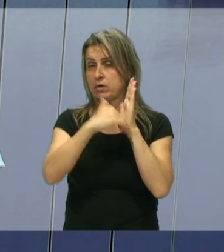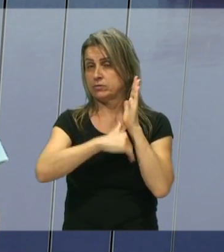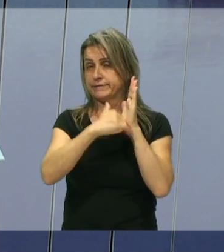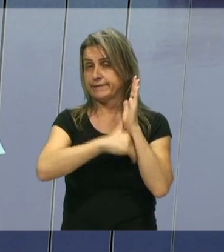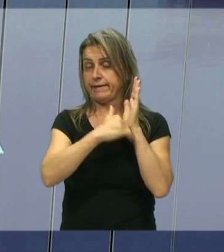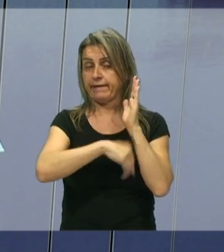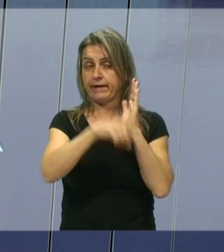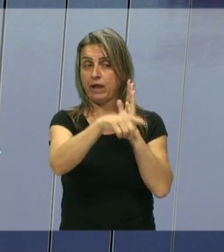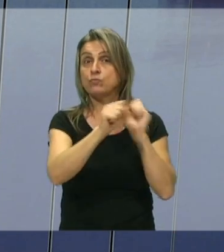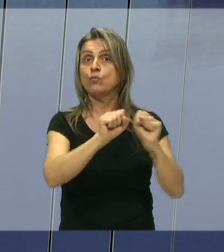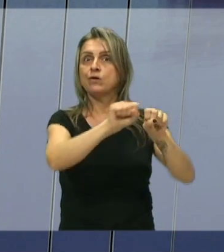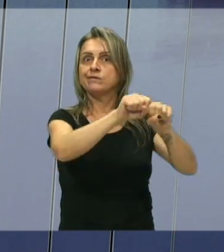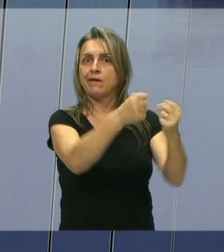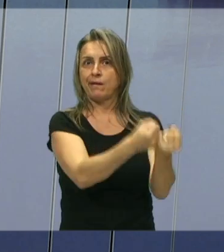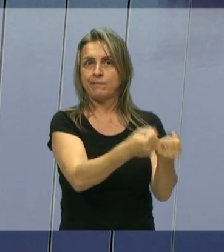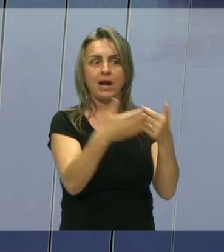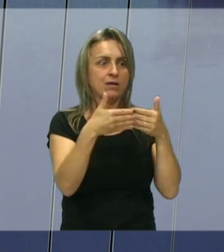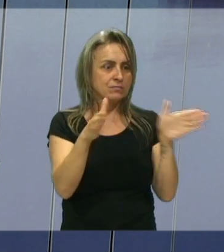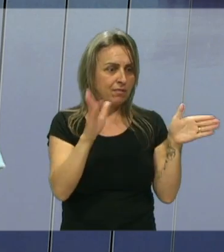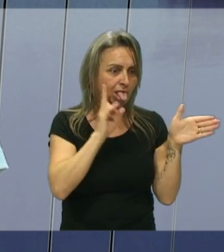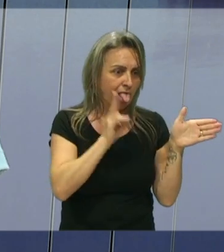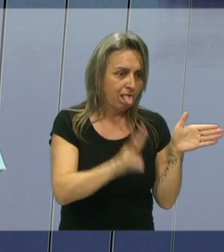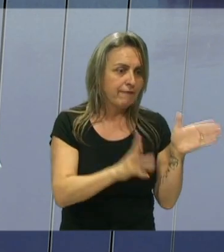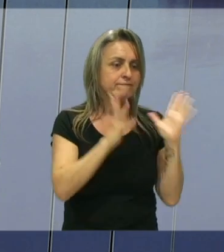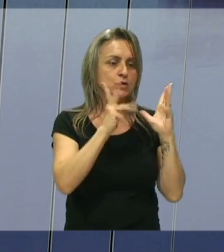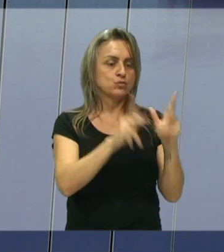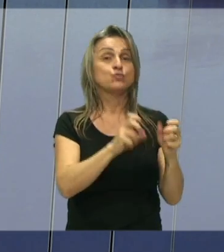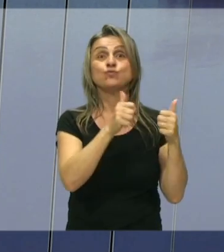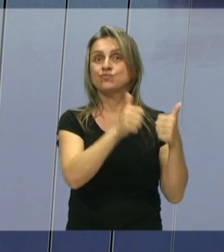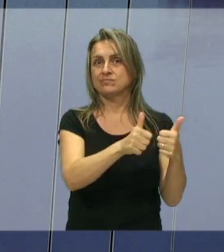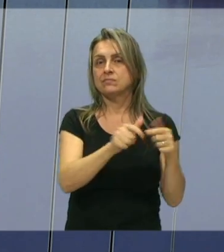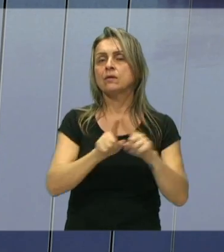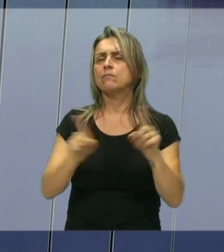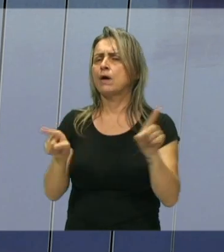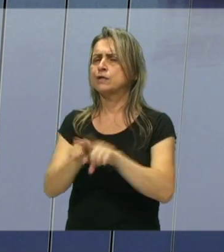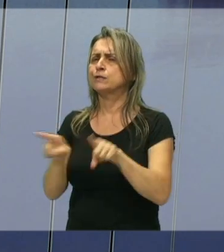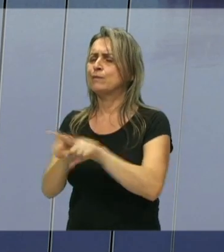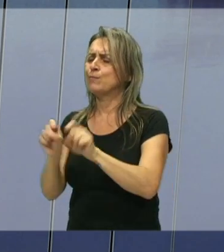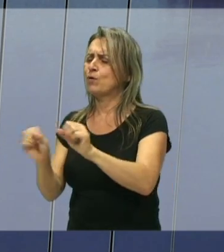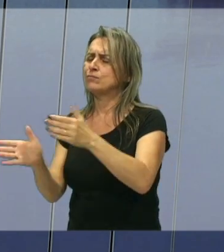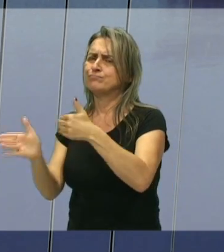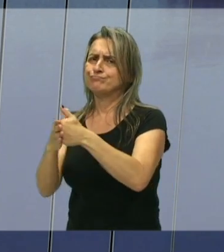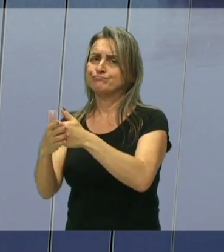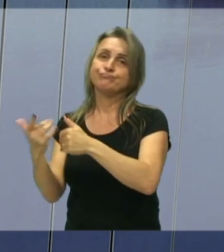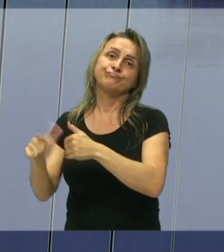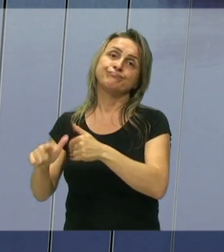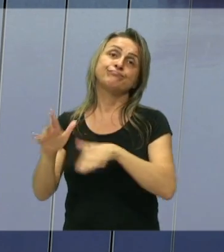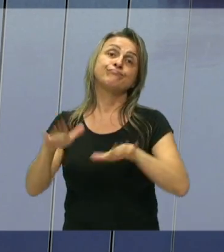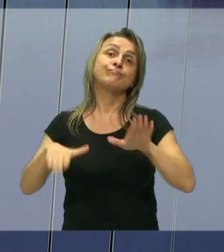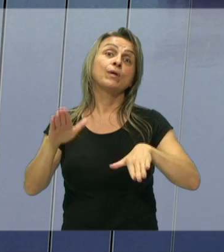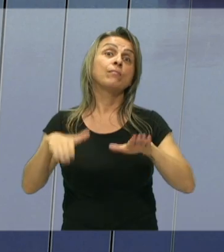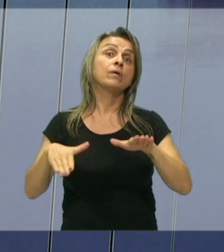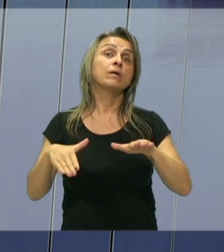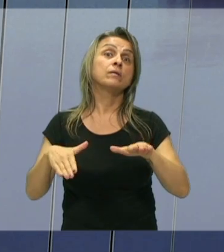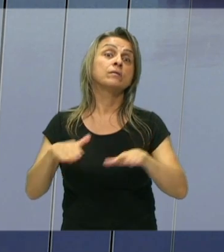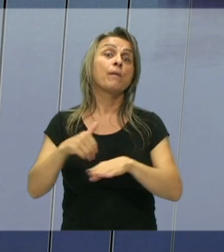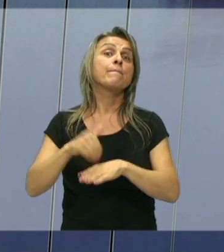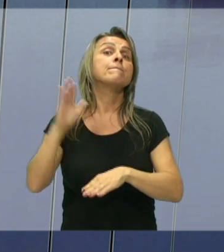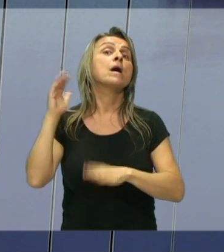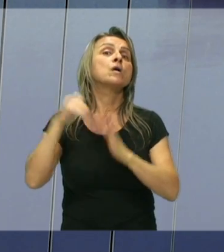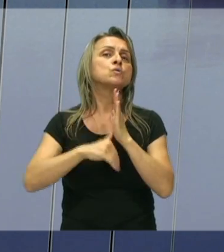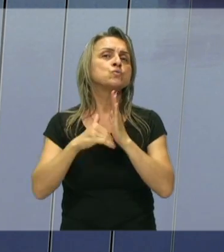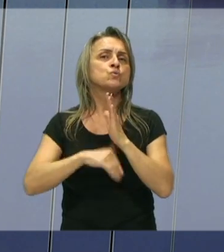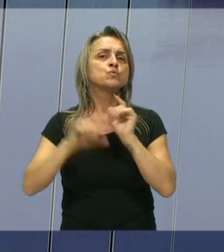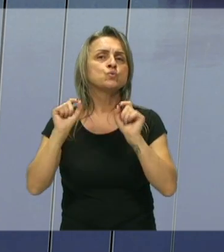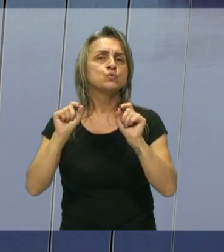onde realmente são as prioridades, porque aí também que é um outro segredo. A saúde,